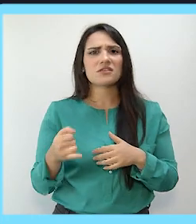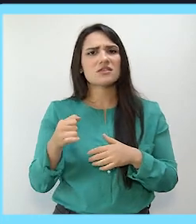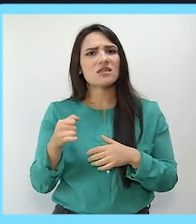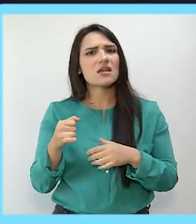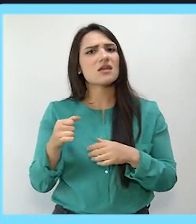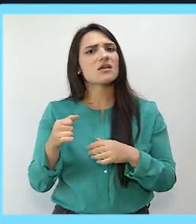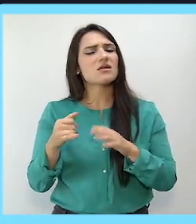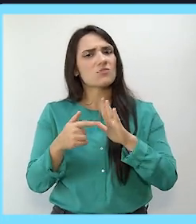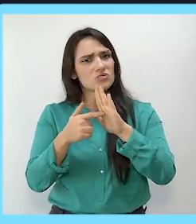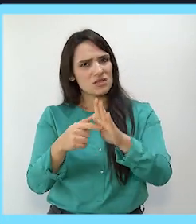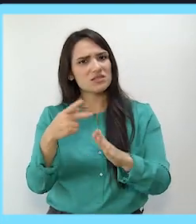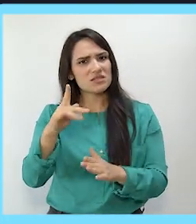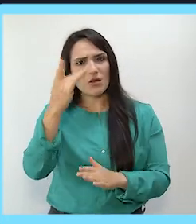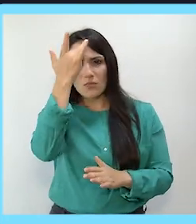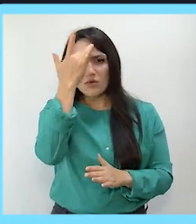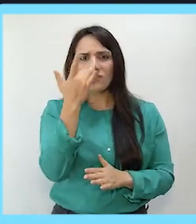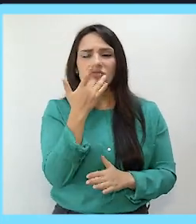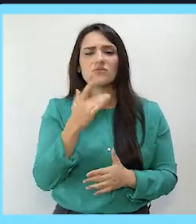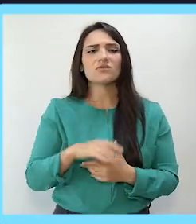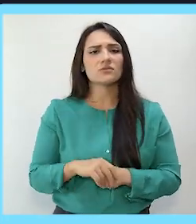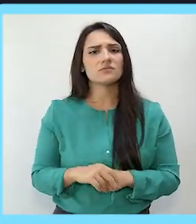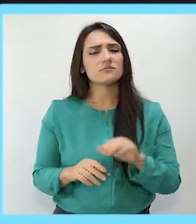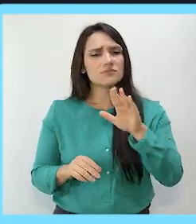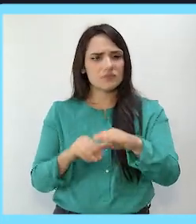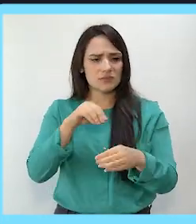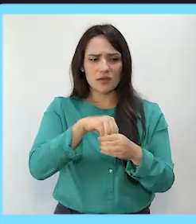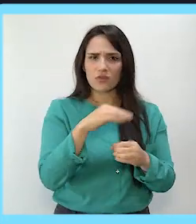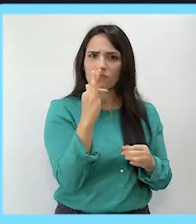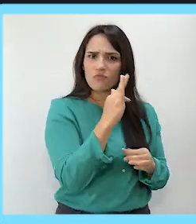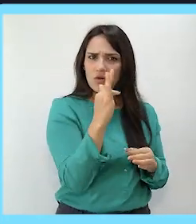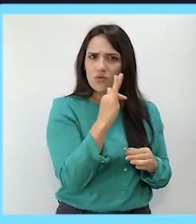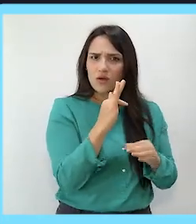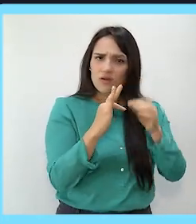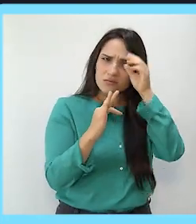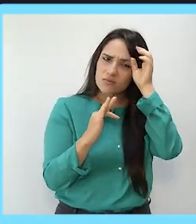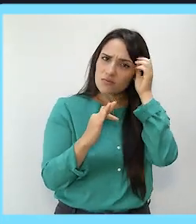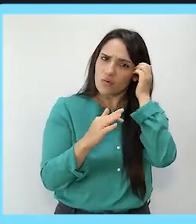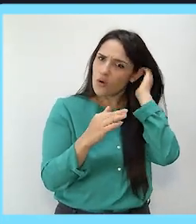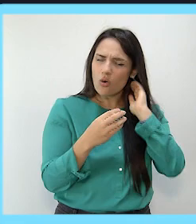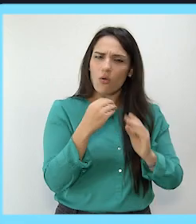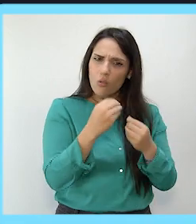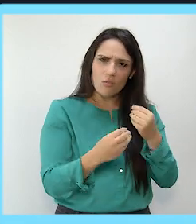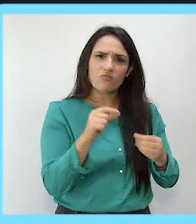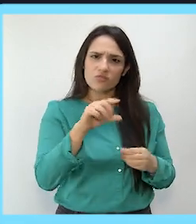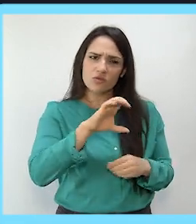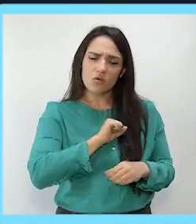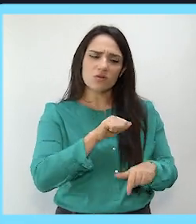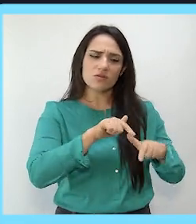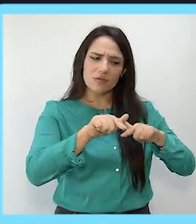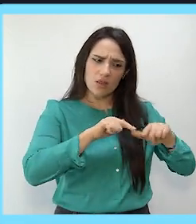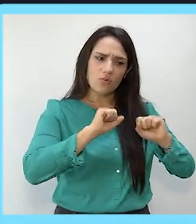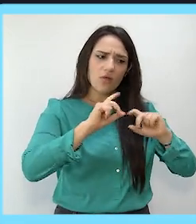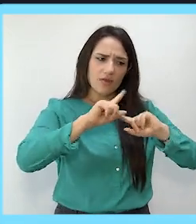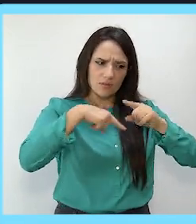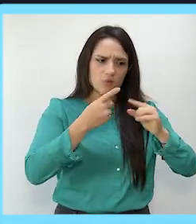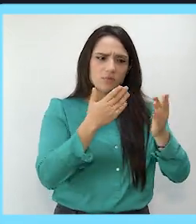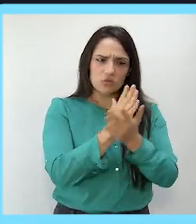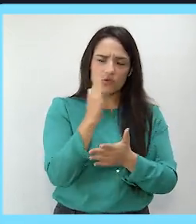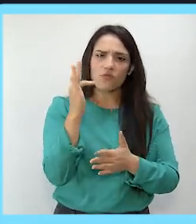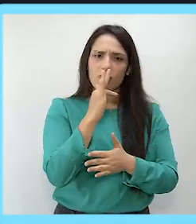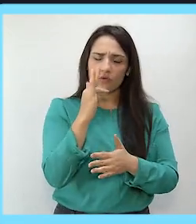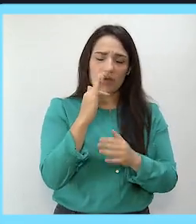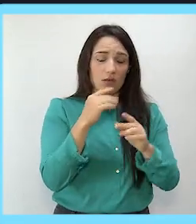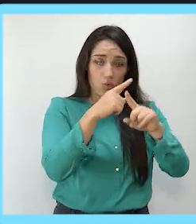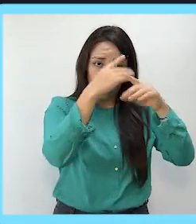mais para as pessoas começam a conhecer seu perfil na faculdade. Então, o trabalho, passou no concurso,